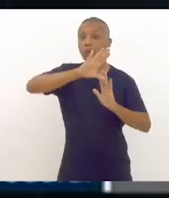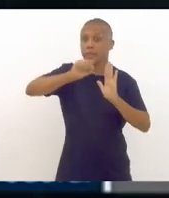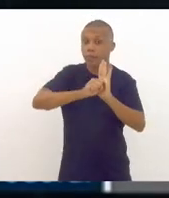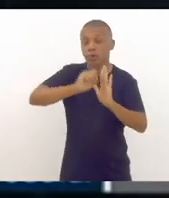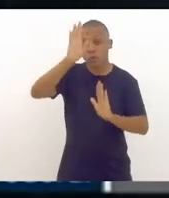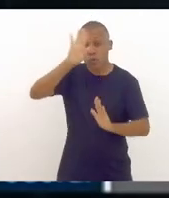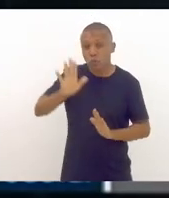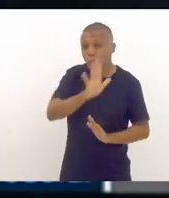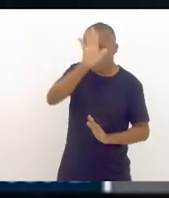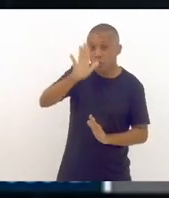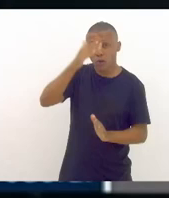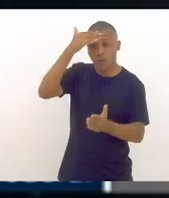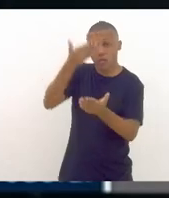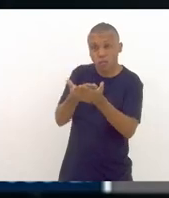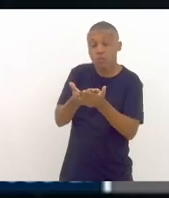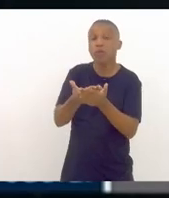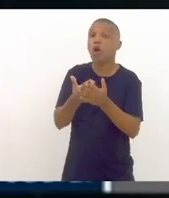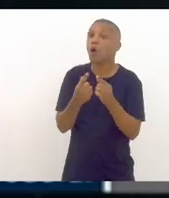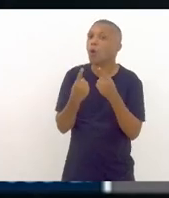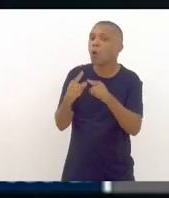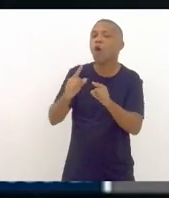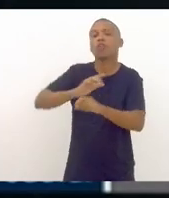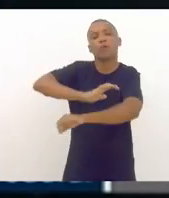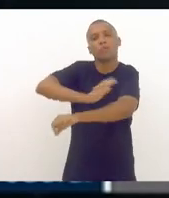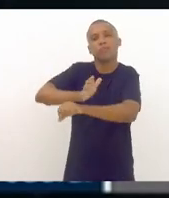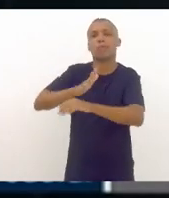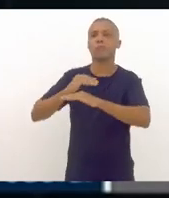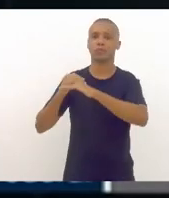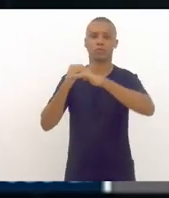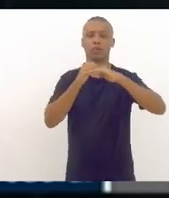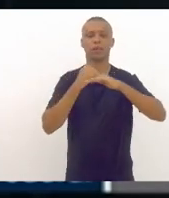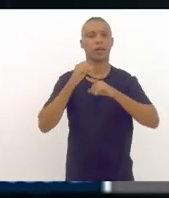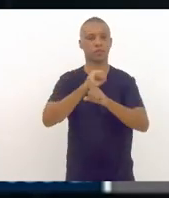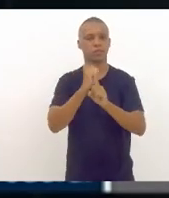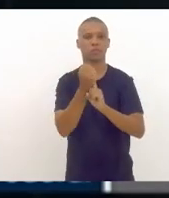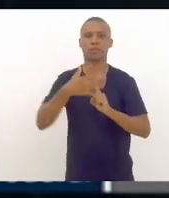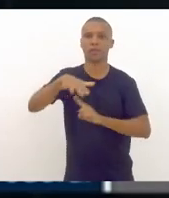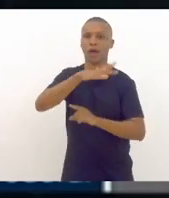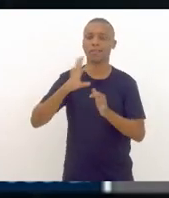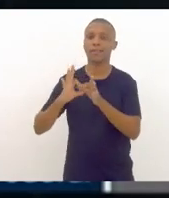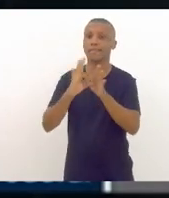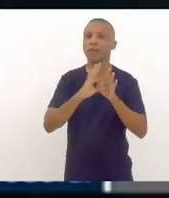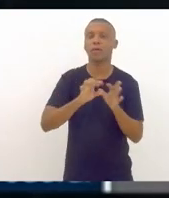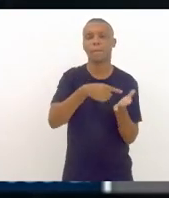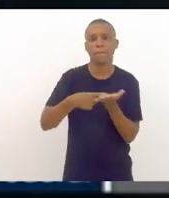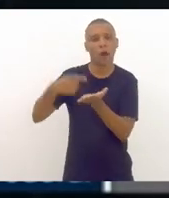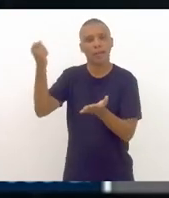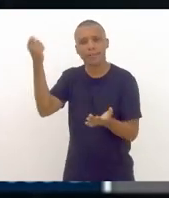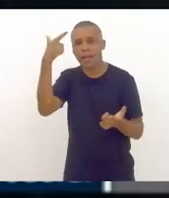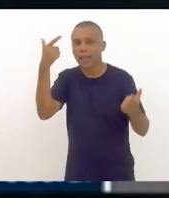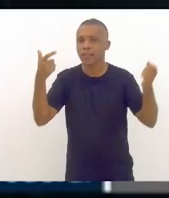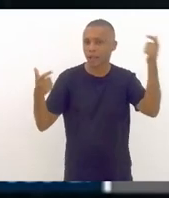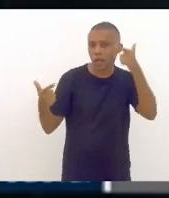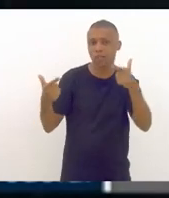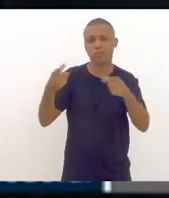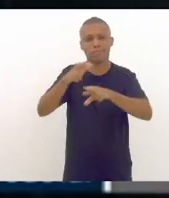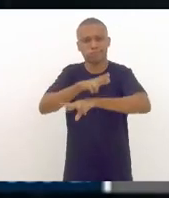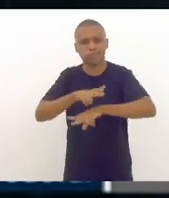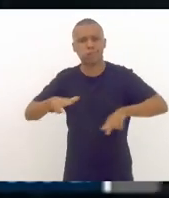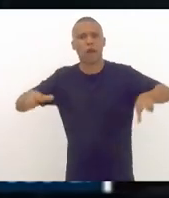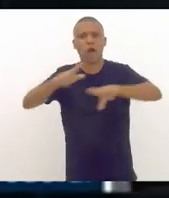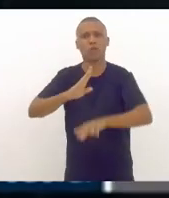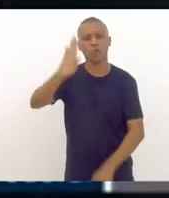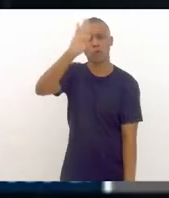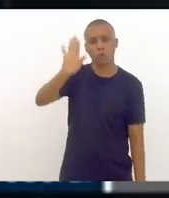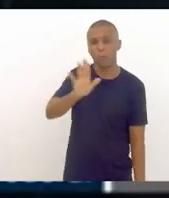plural, multirracial, com mobilidade social e rico em talentos e diversidade. Um Brasil que sabe